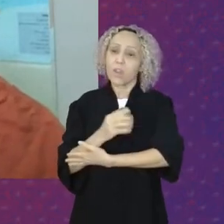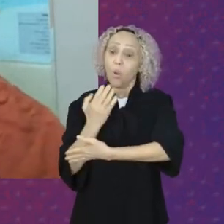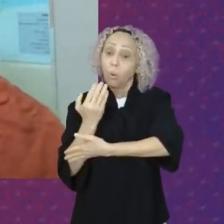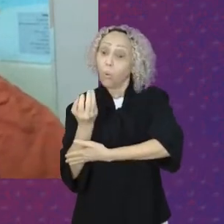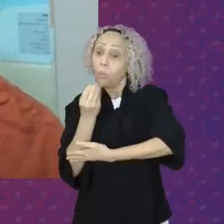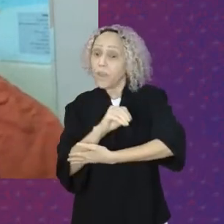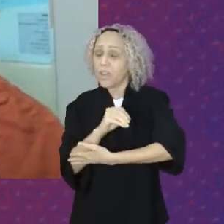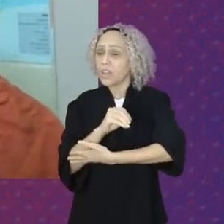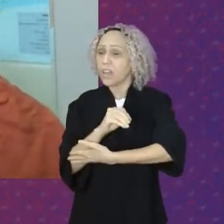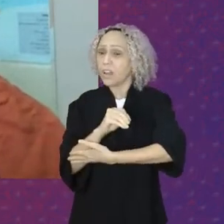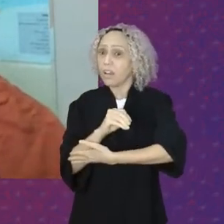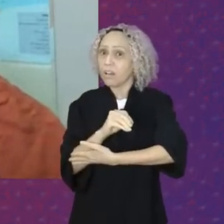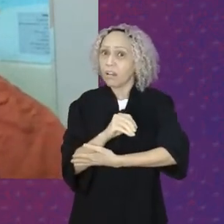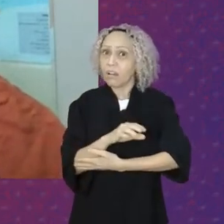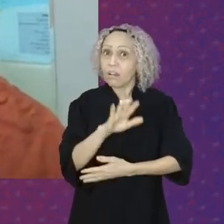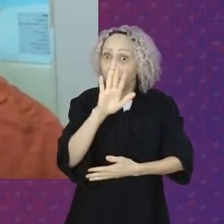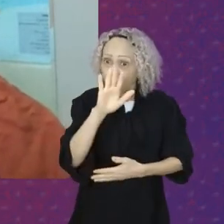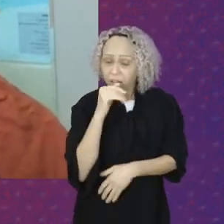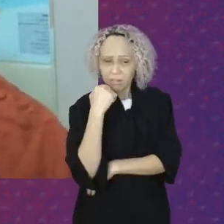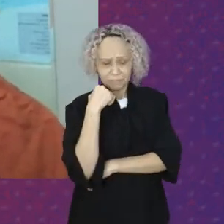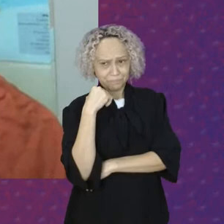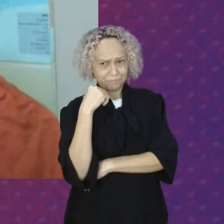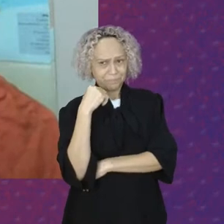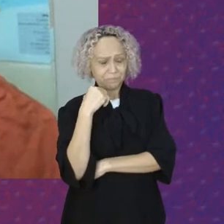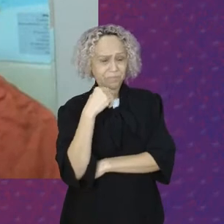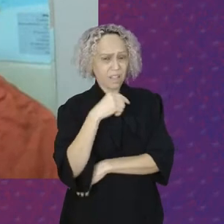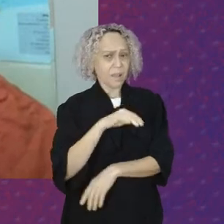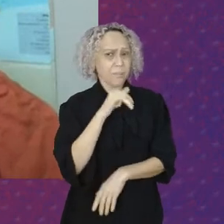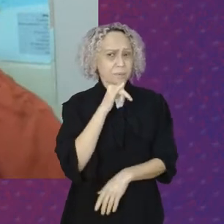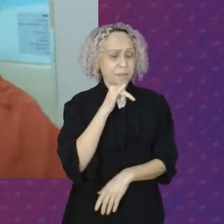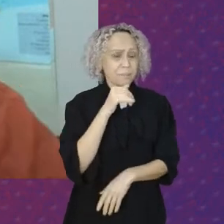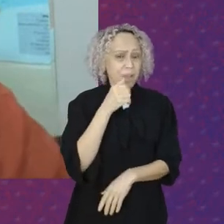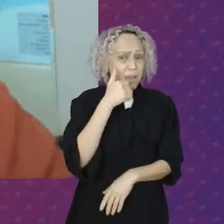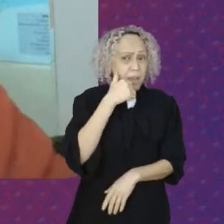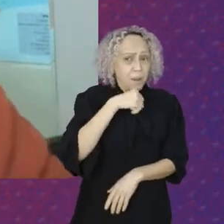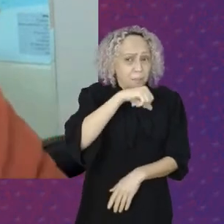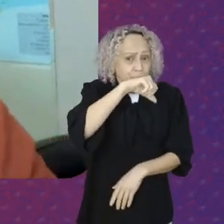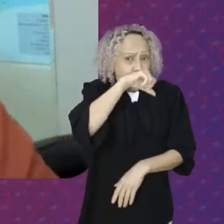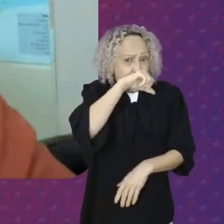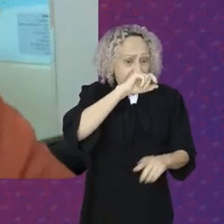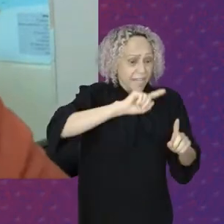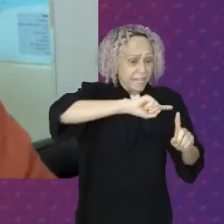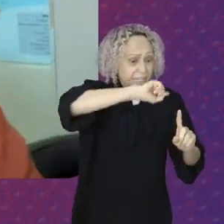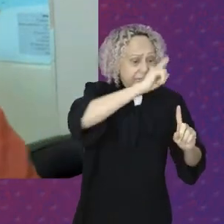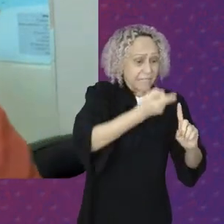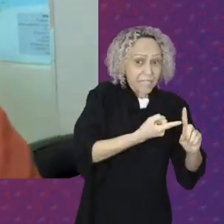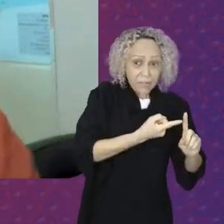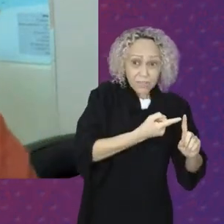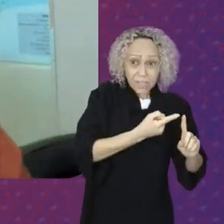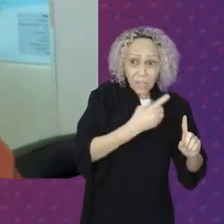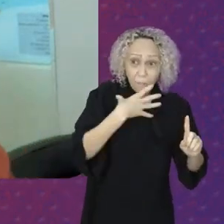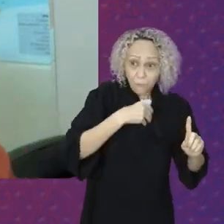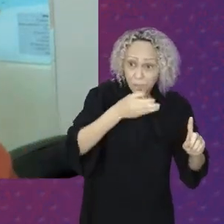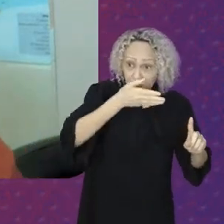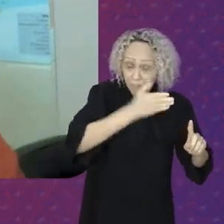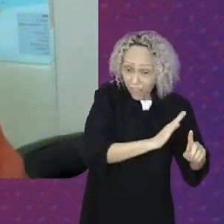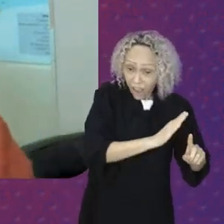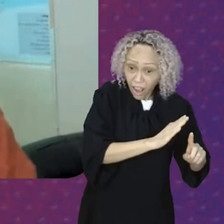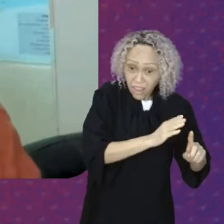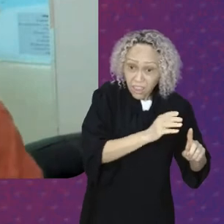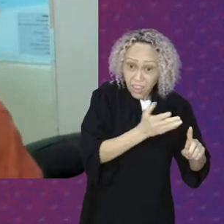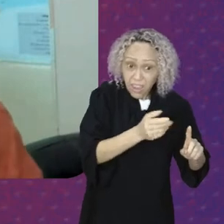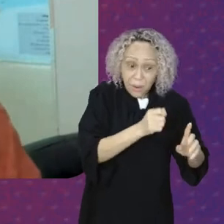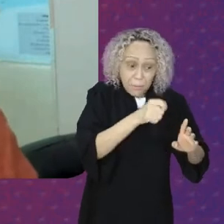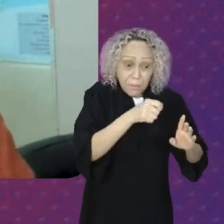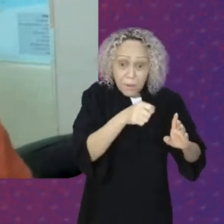no banheiro, que é uma coisa que ninguém fala. A gente só vai no banheiro, nós temos funções biológicas iguais a todo mundo, mas quando a